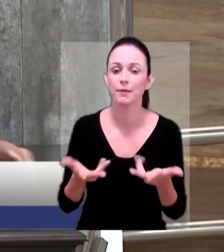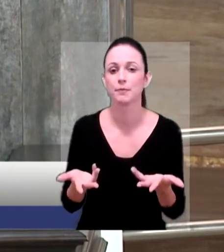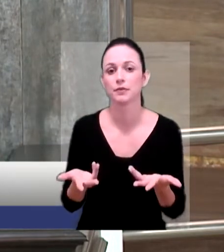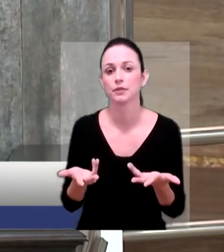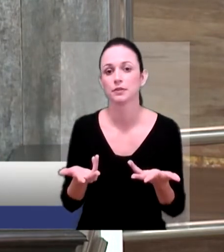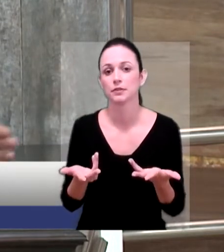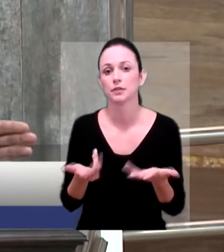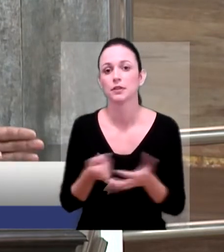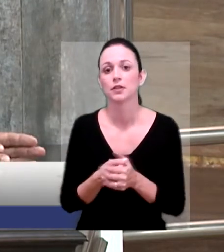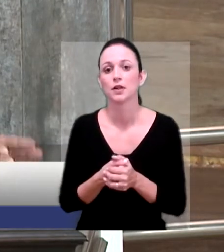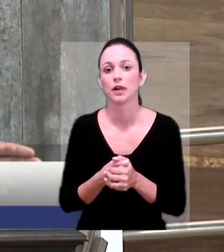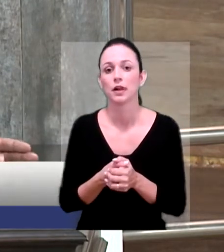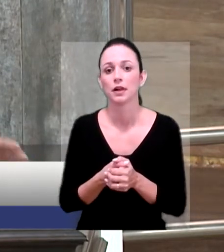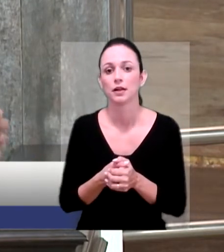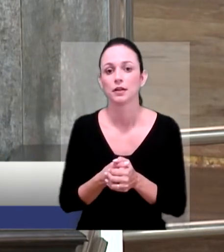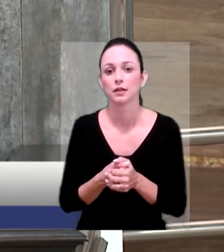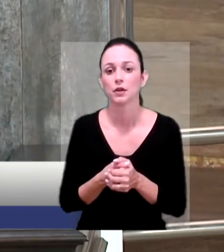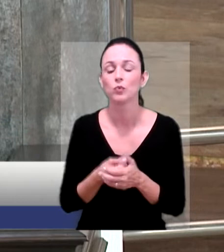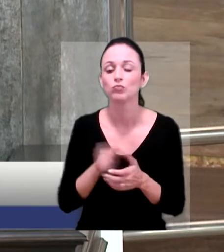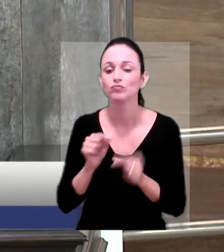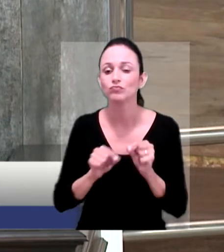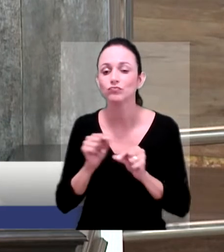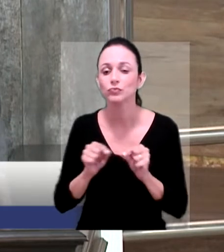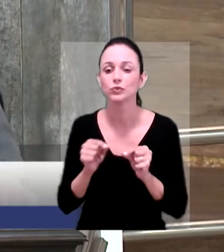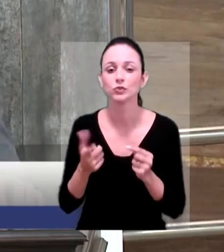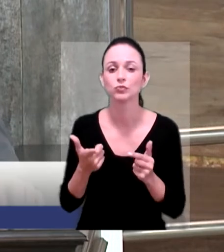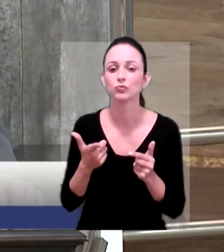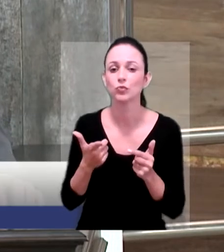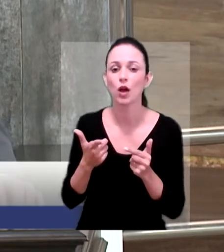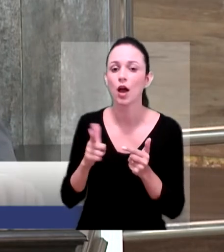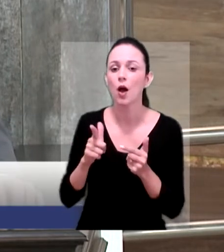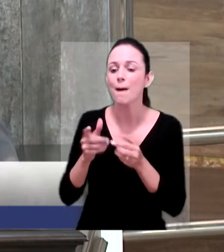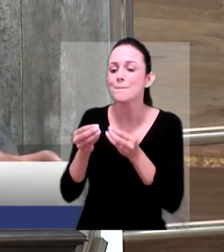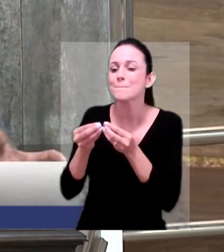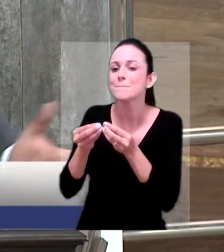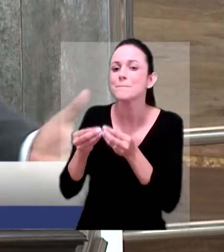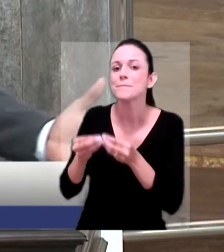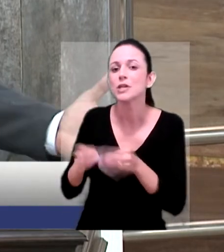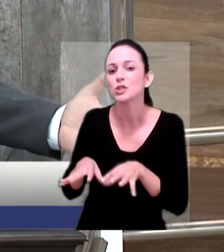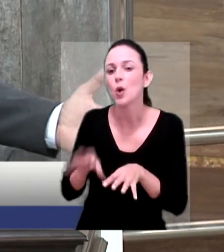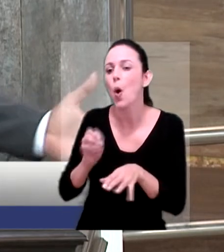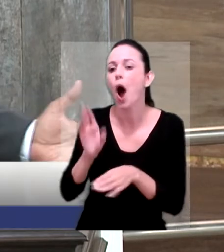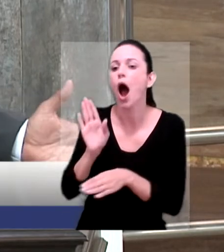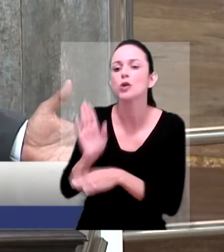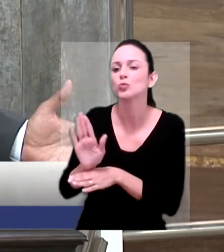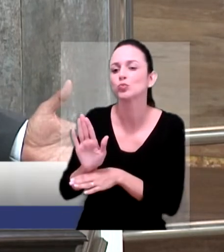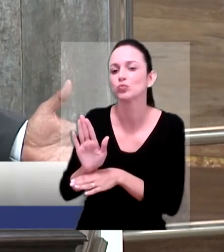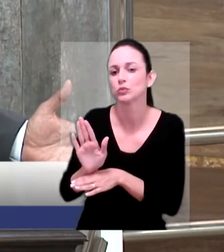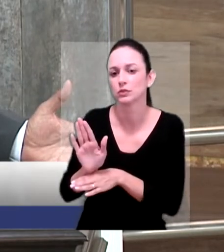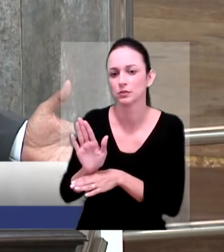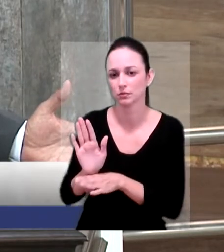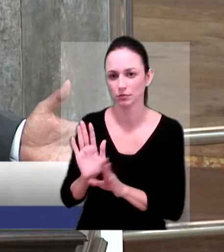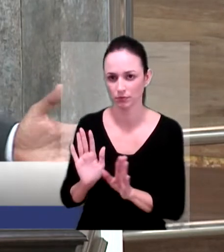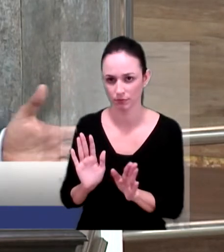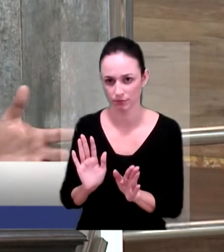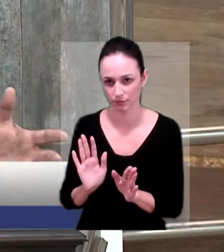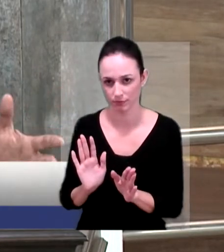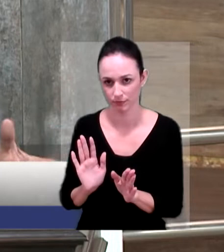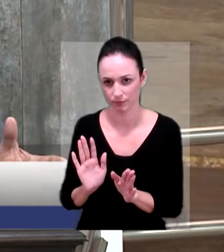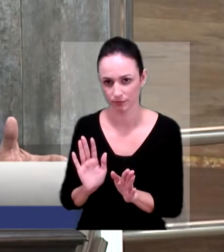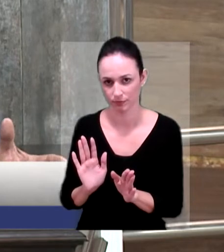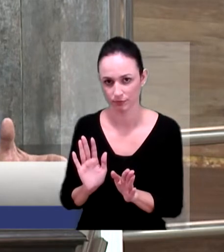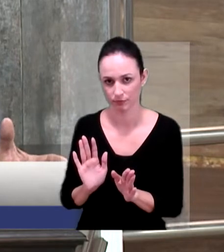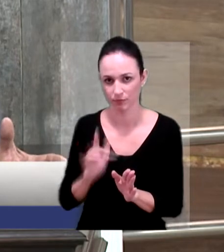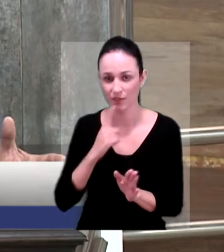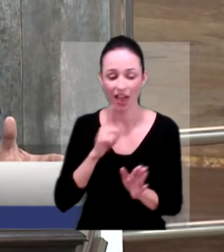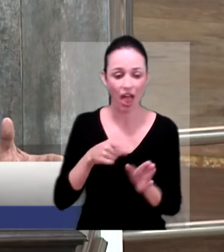que prejudica o povo ou ajuda. Falam, esse é a situação, esse